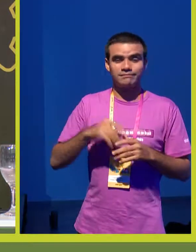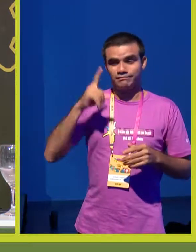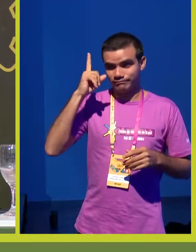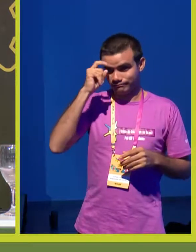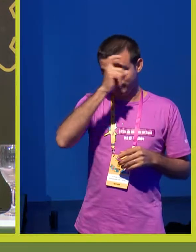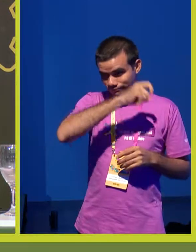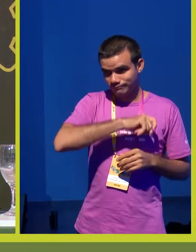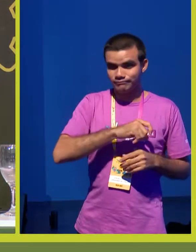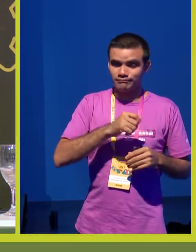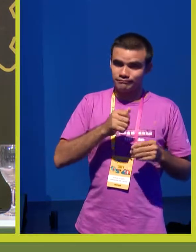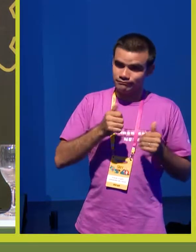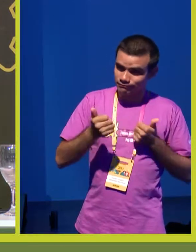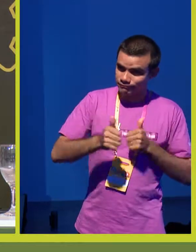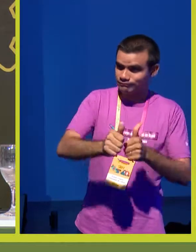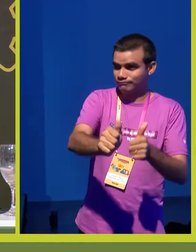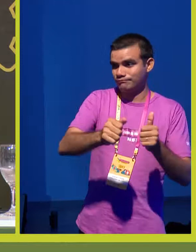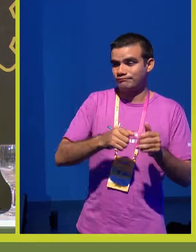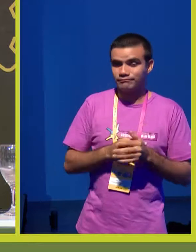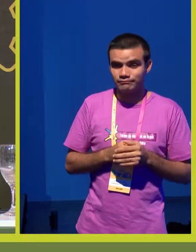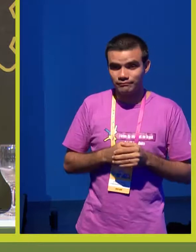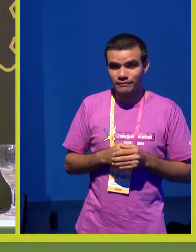acompanhar. Primeiro,